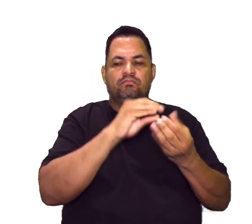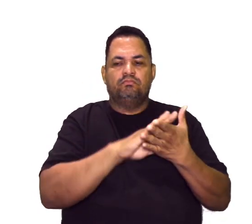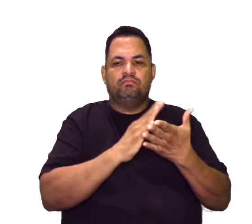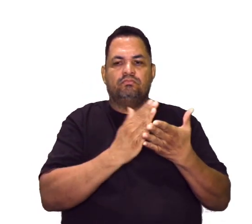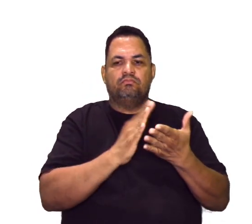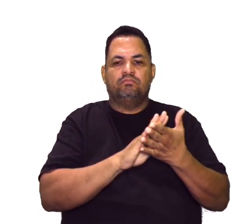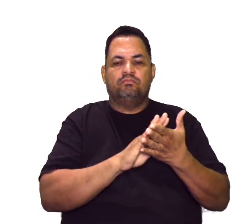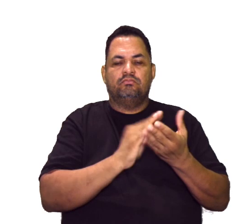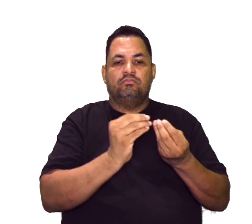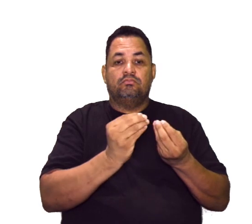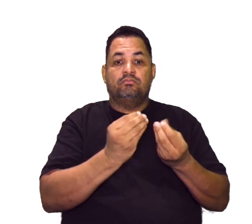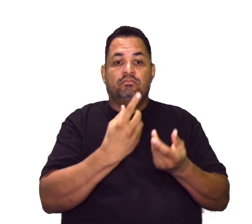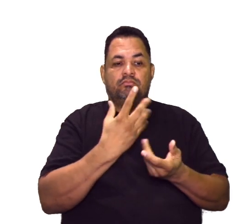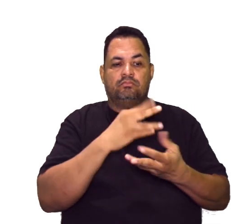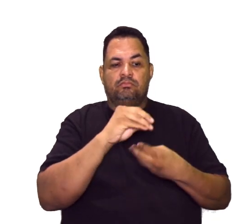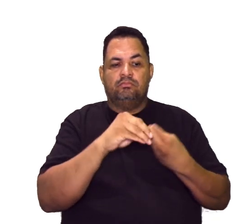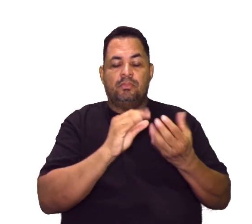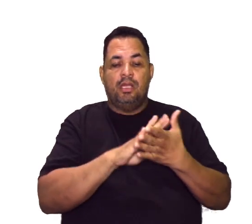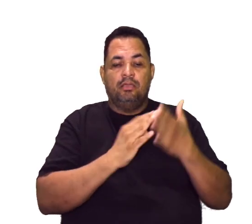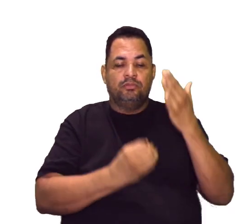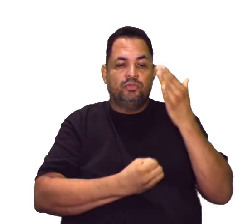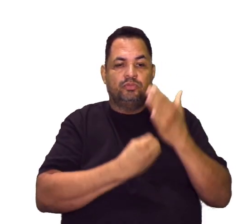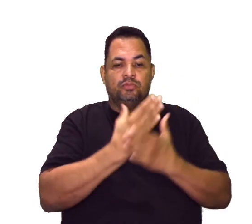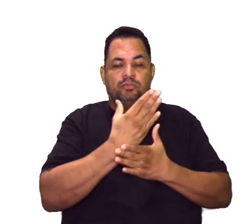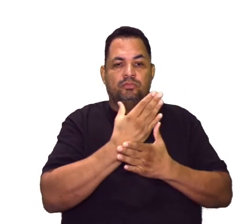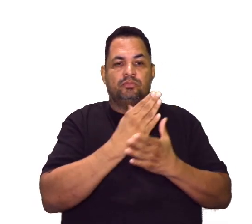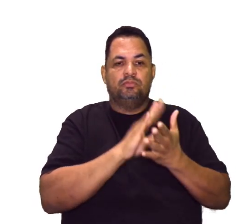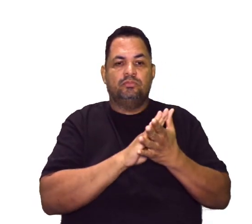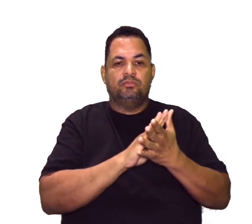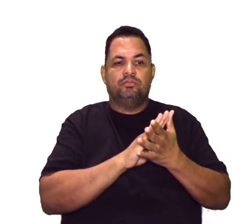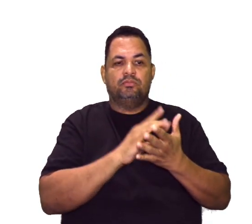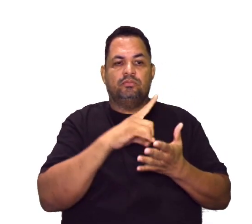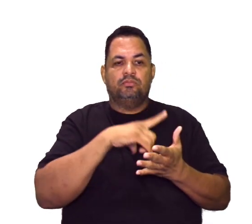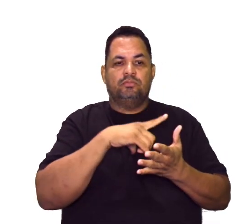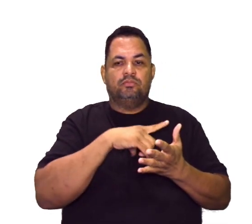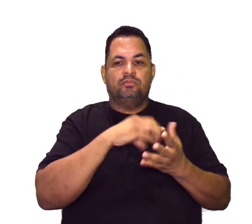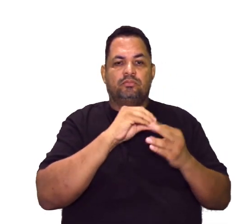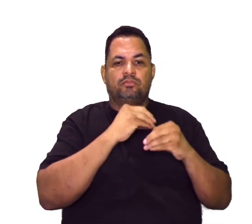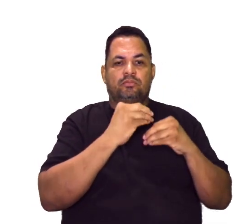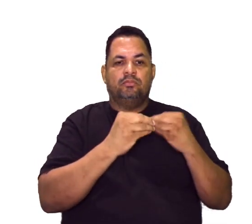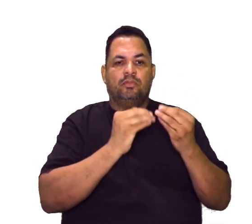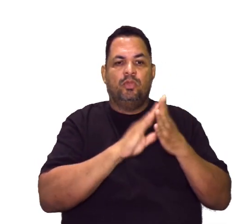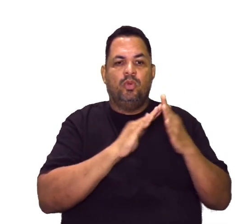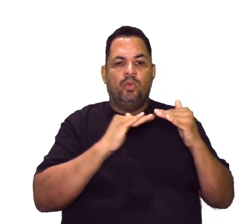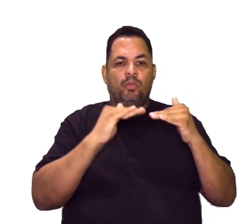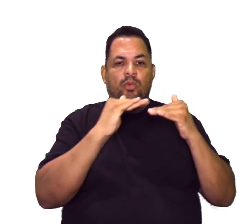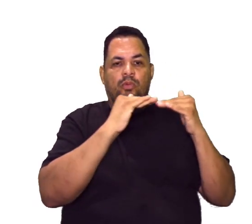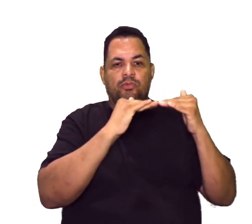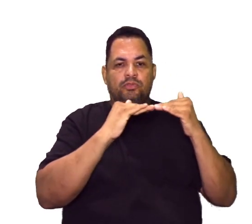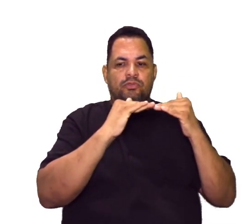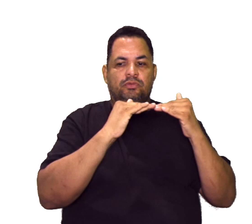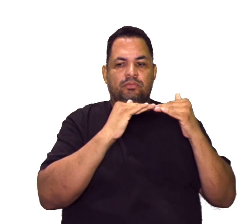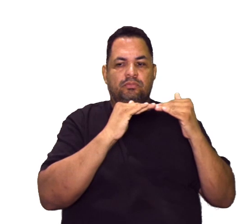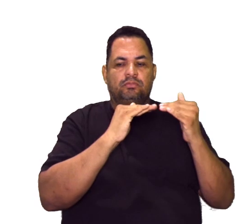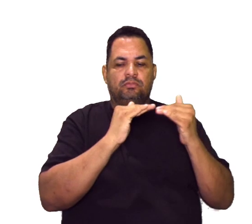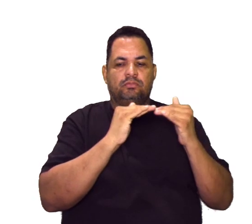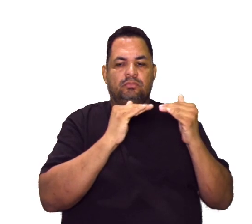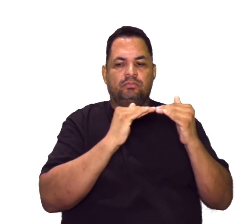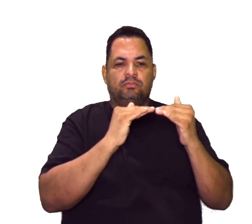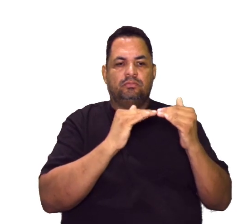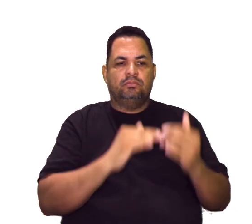que aquela mistura que acontece seja chamada de mistura